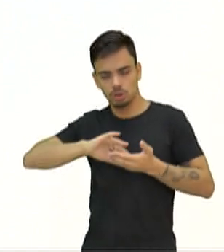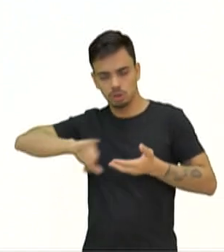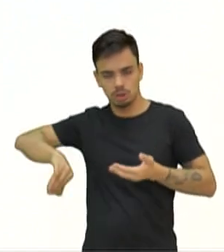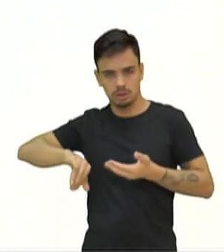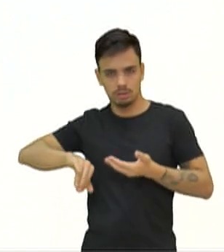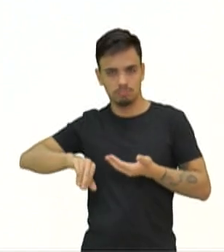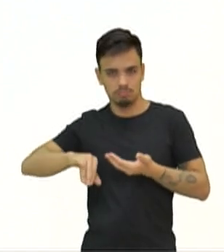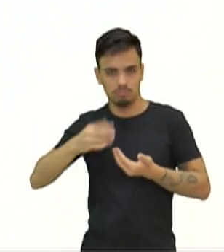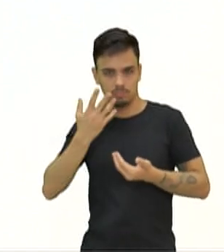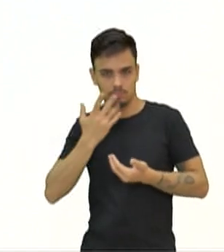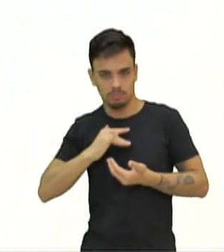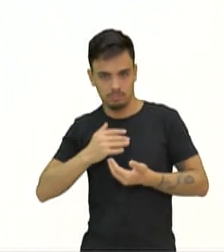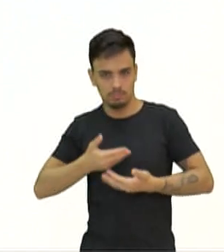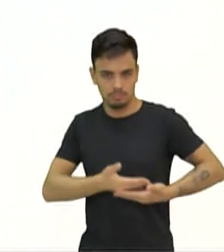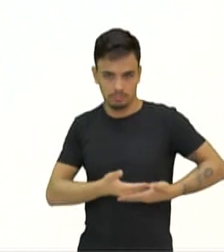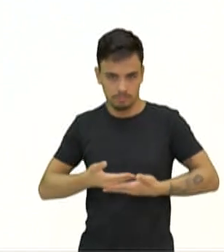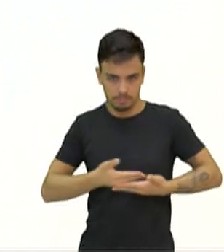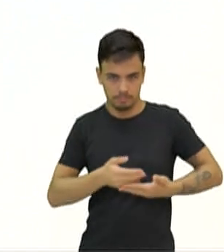o feto lá de dentro.